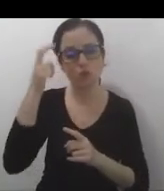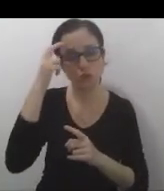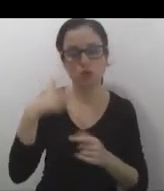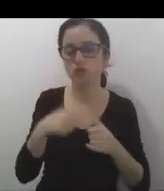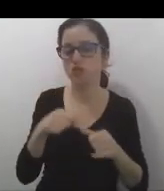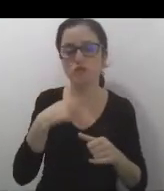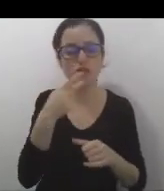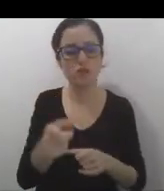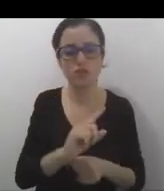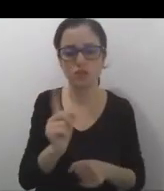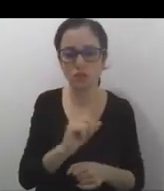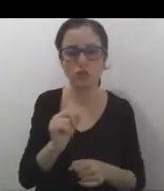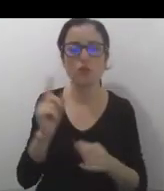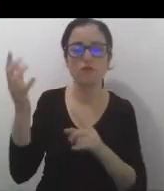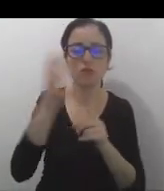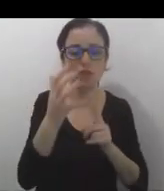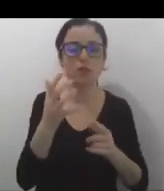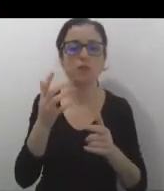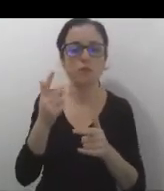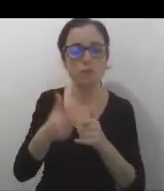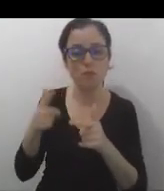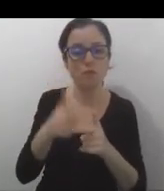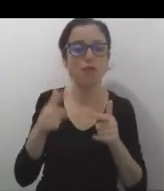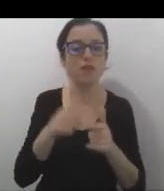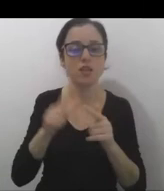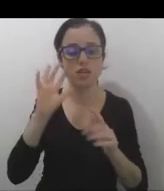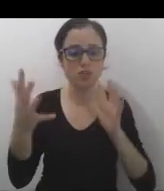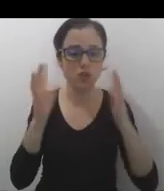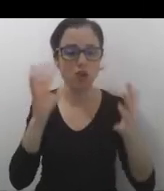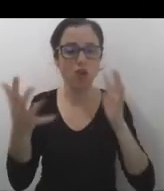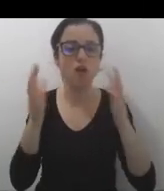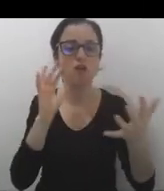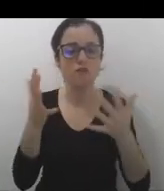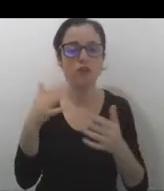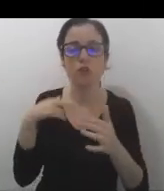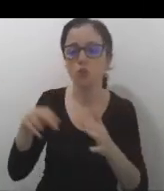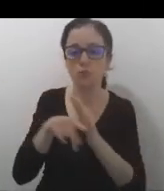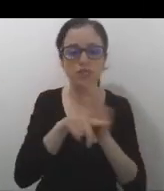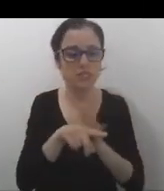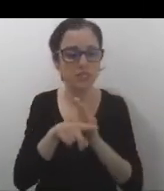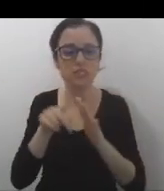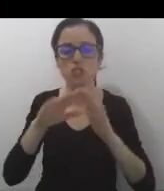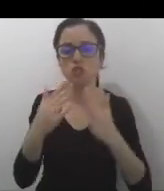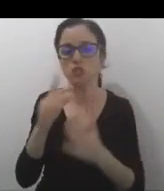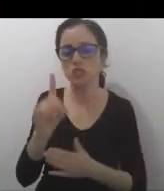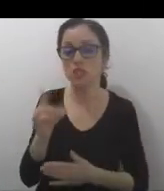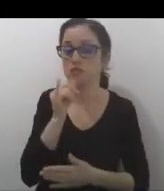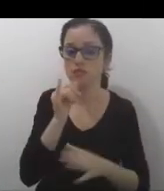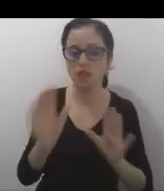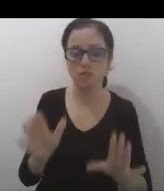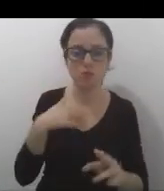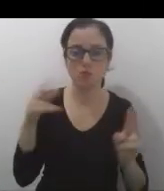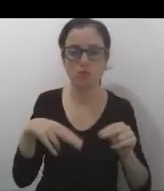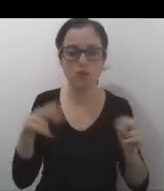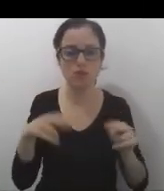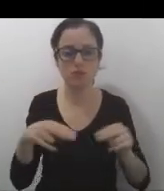pesquisei, entendeu? Assim, a escola do design, a ESG, tem uma influência negativa, porque é racionalista demais, porque